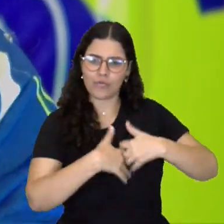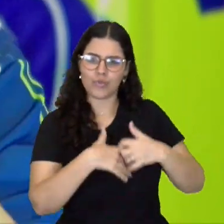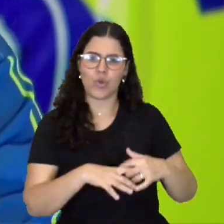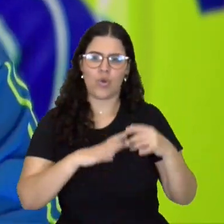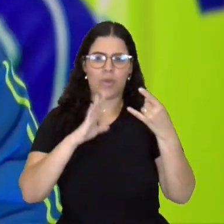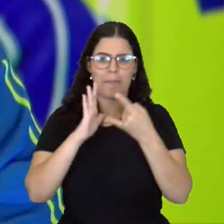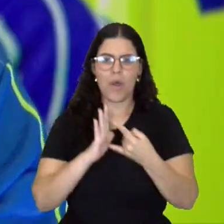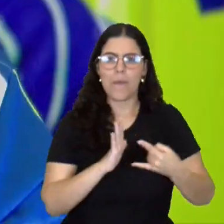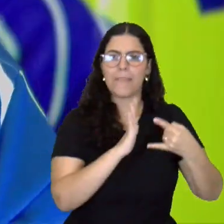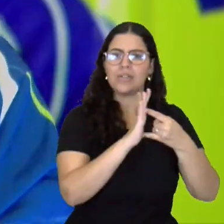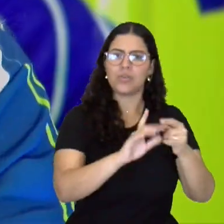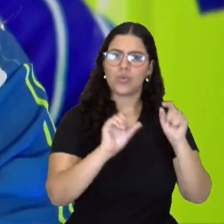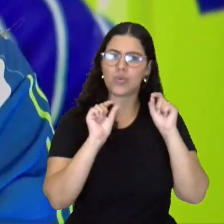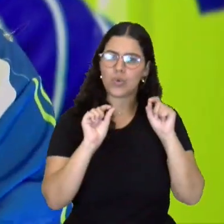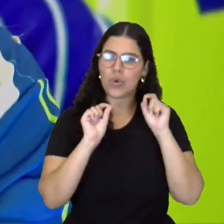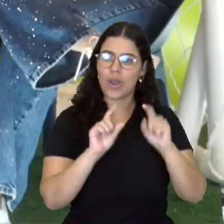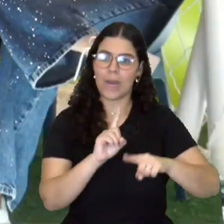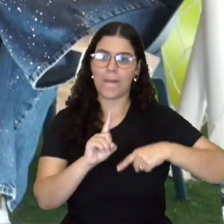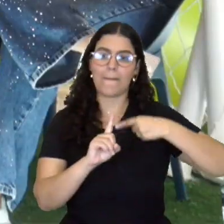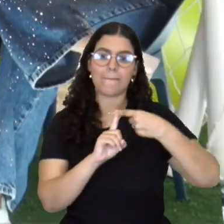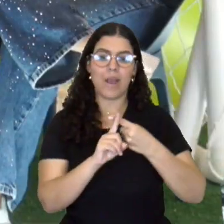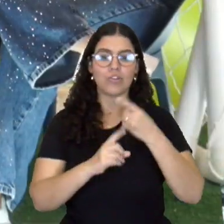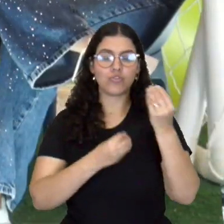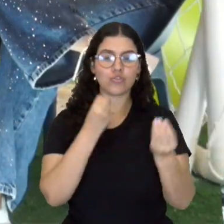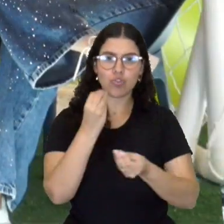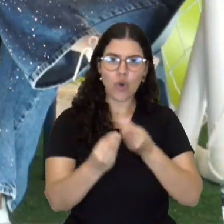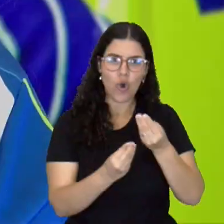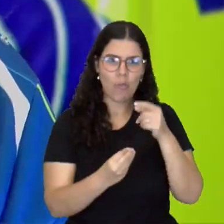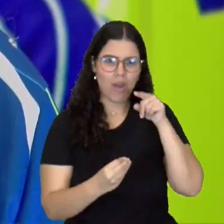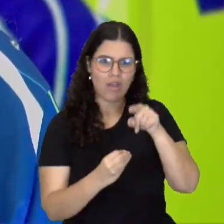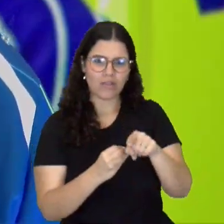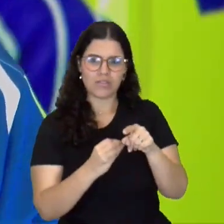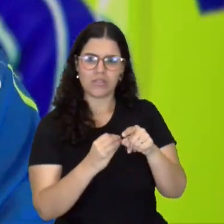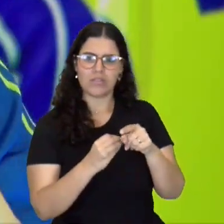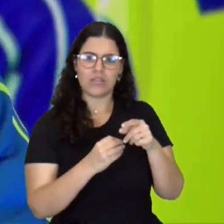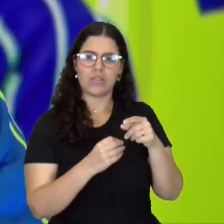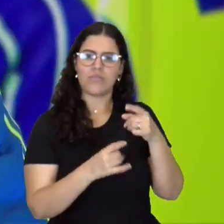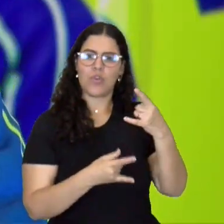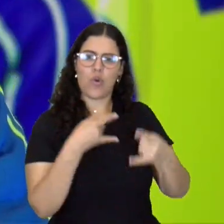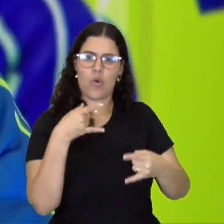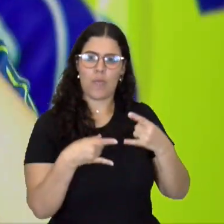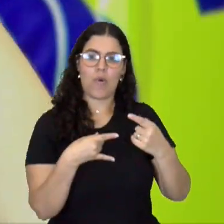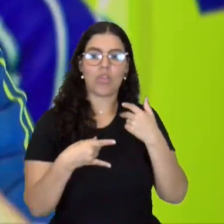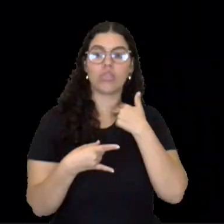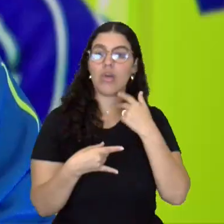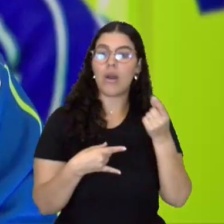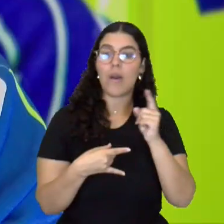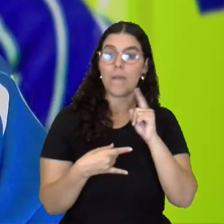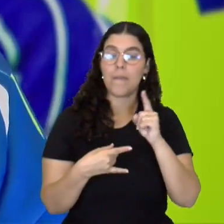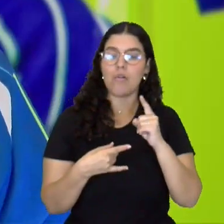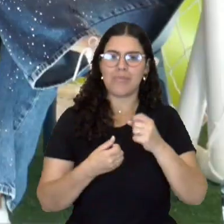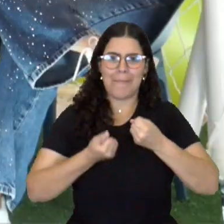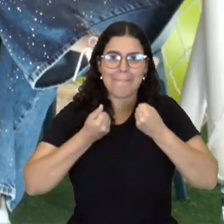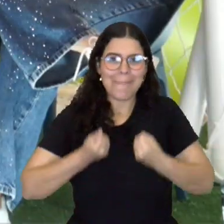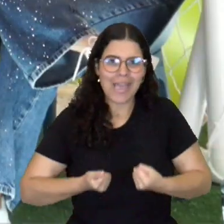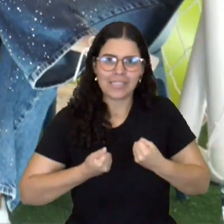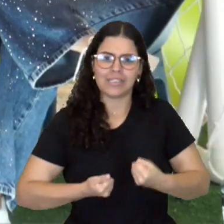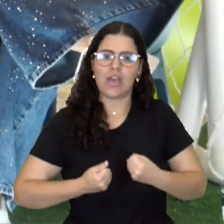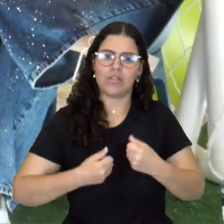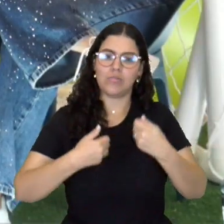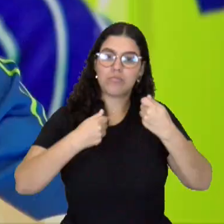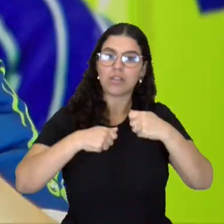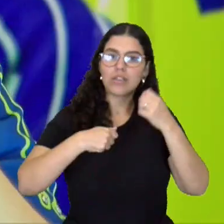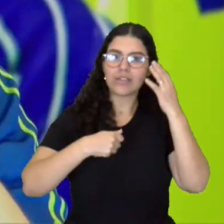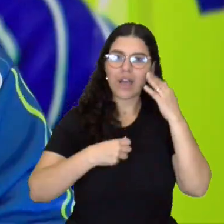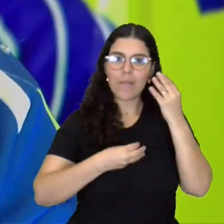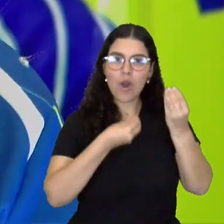programação. Tem a questão também da estética do robô, que ele não pode ser um robô pesado, não pode ser um robô robusto demais. Então tudo